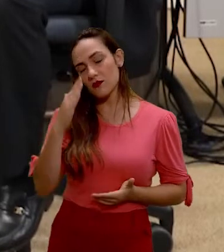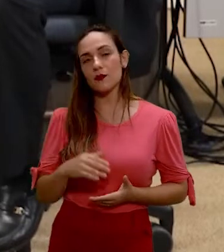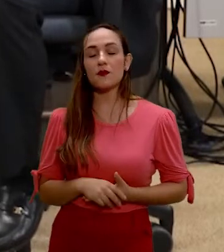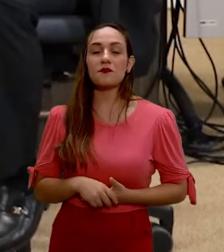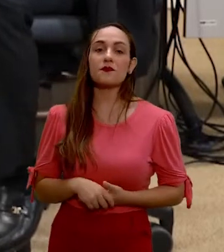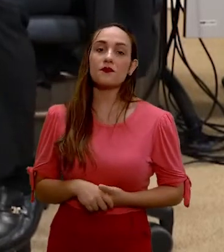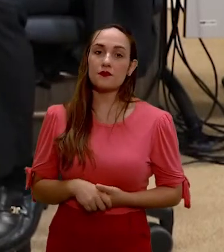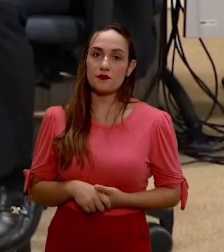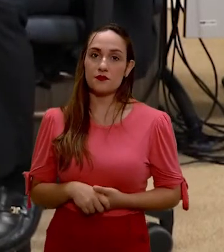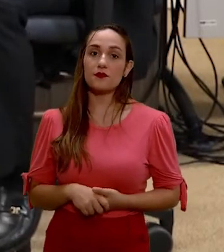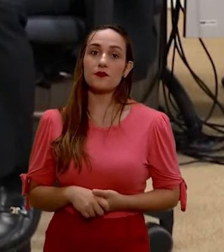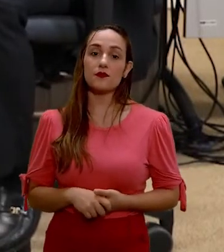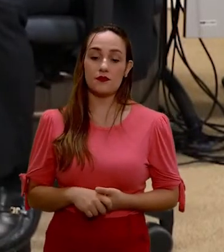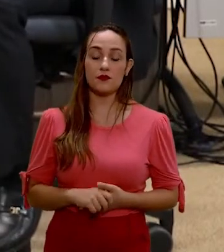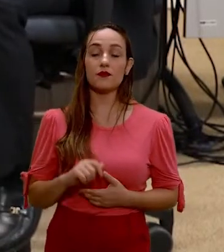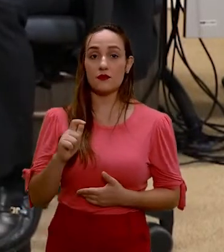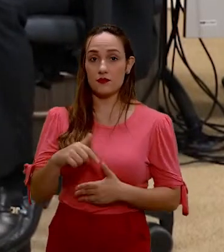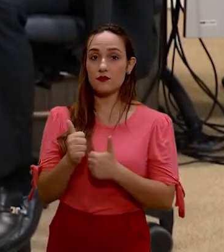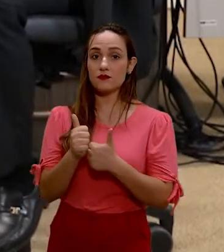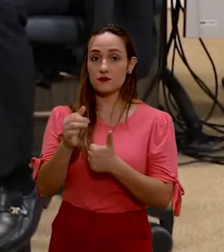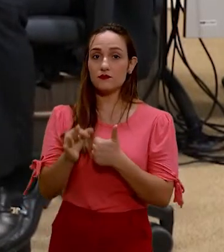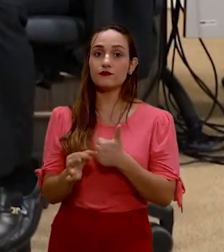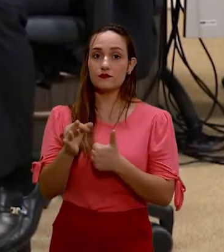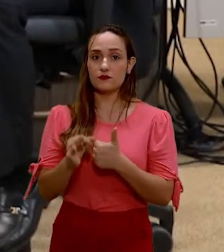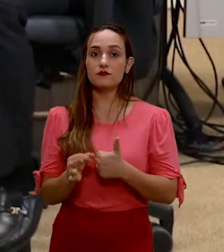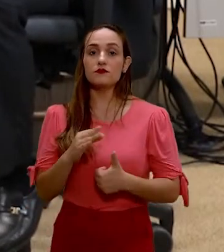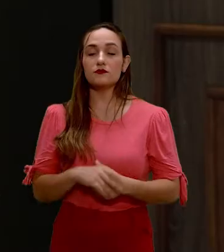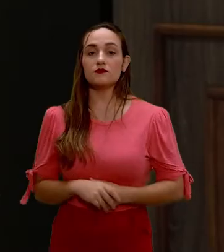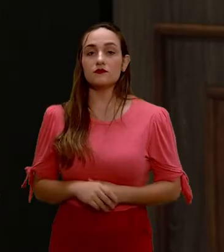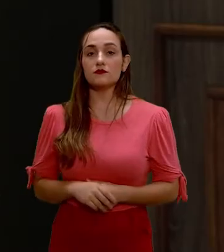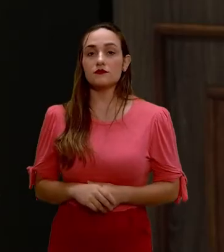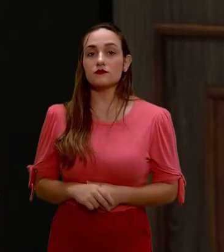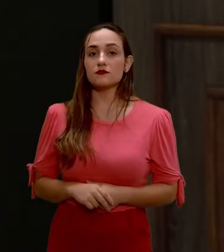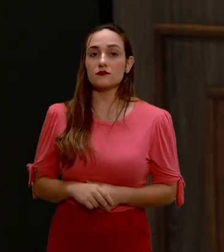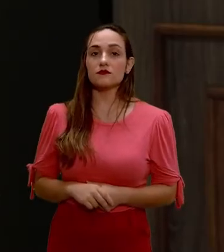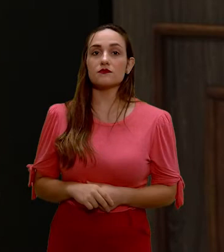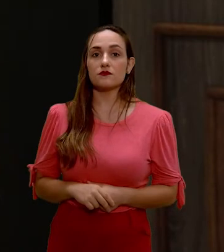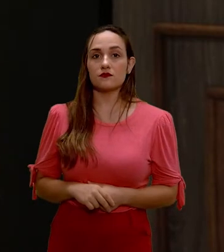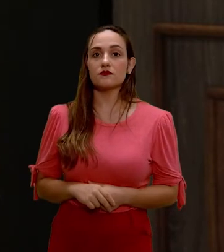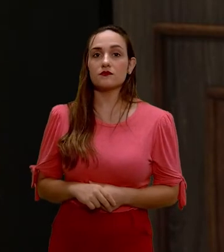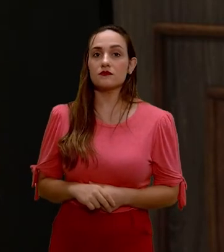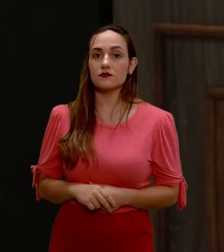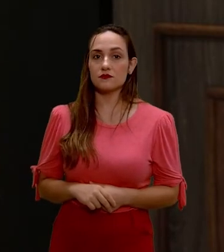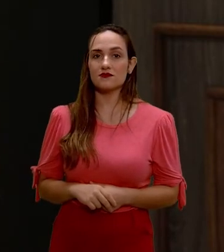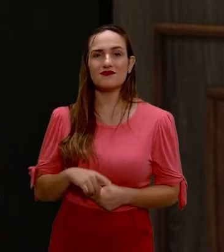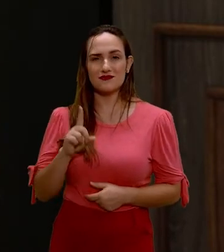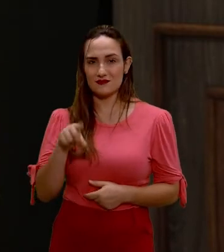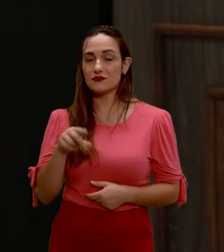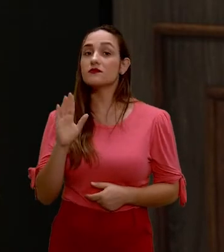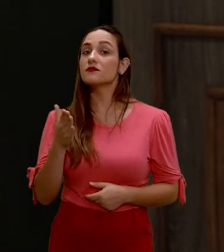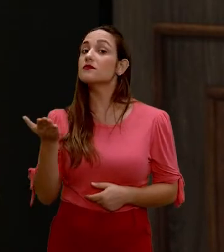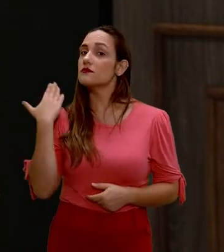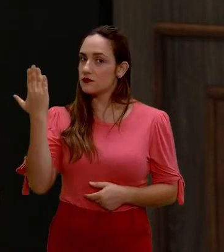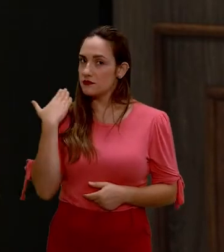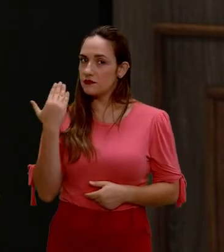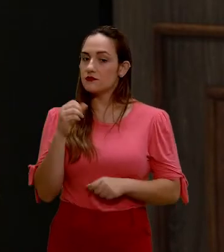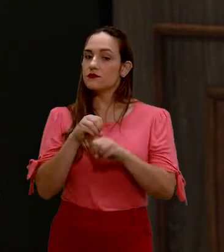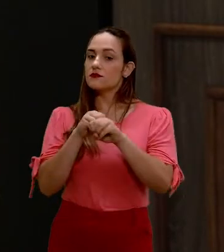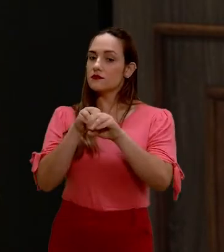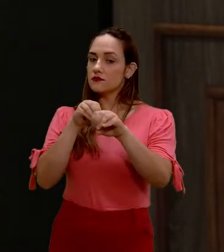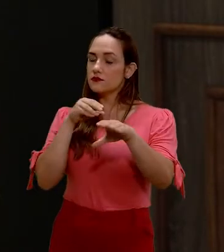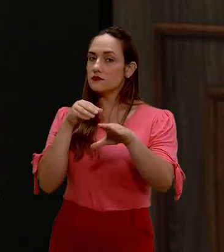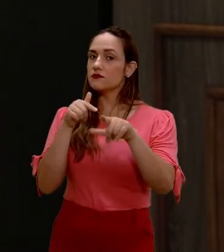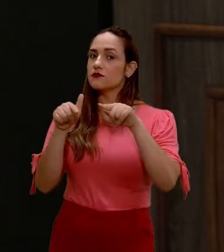nós criamos, agora o tribunal até meio que adotou isso é uma prática que a gente já tinha. Por quê?